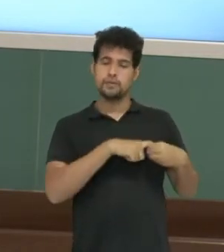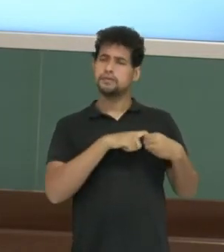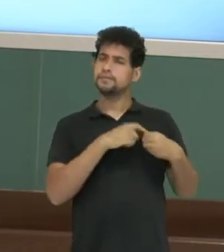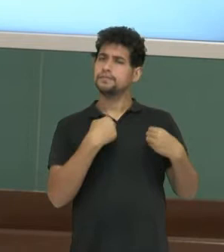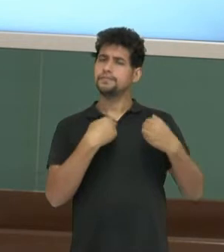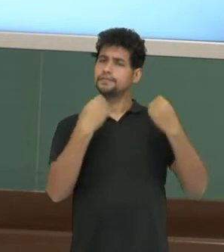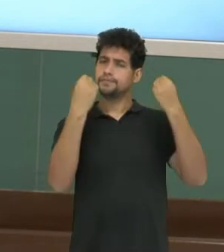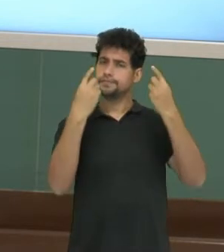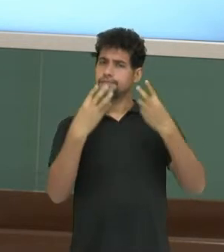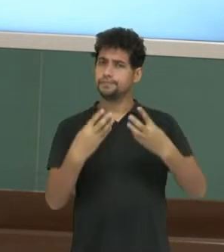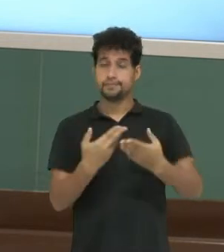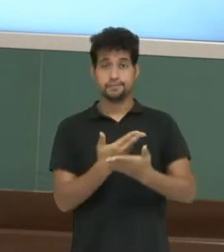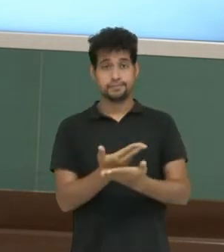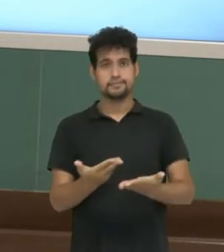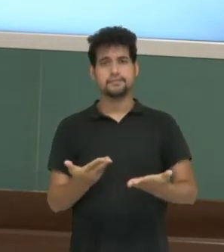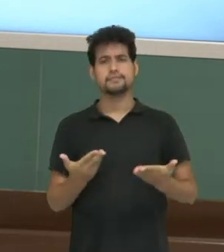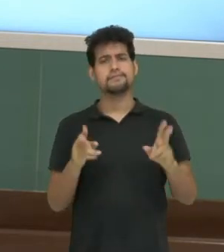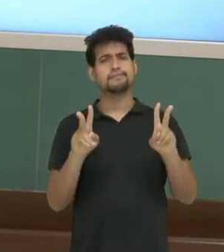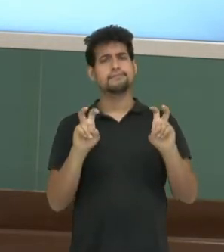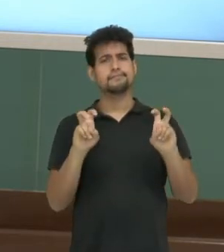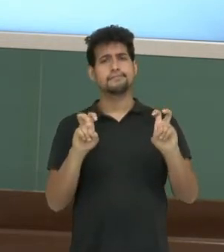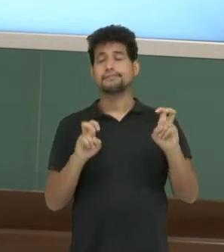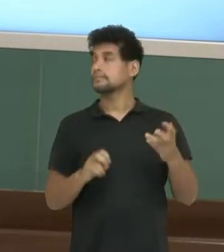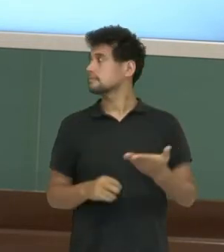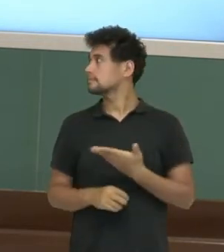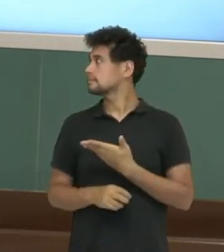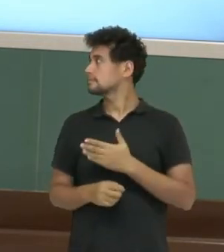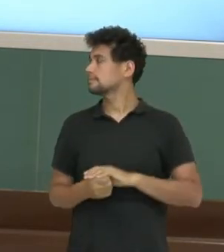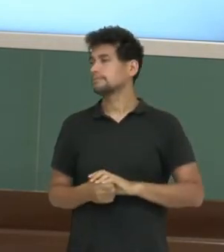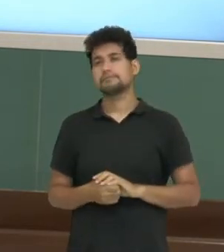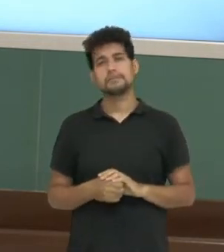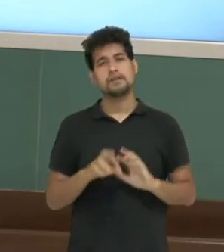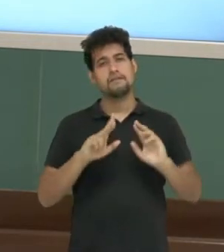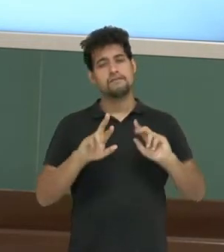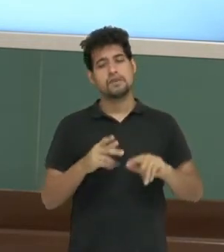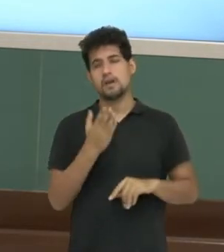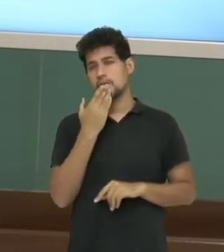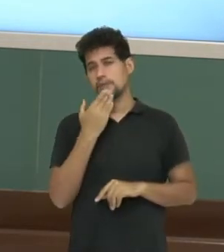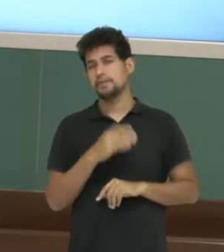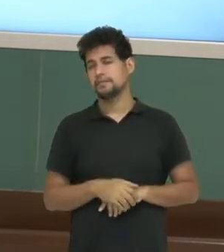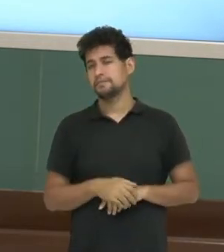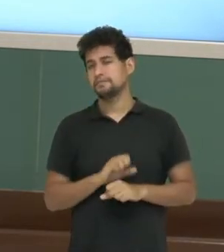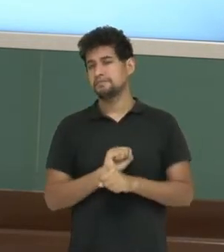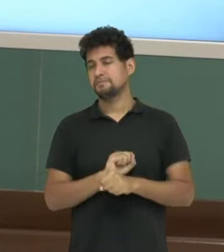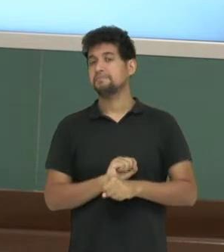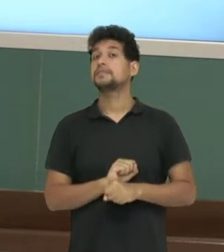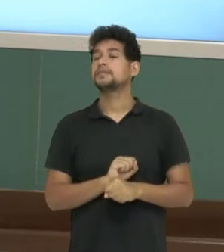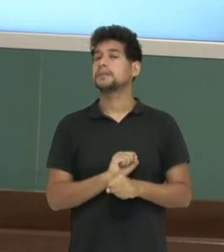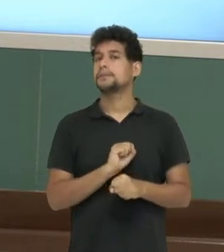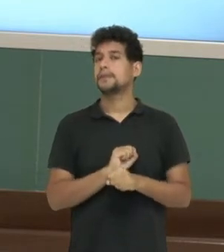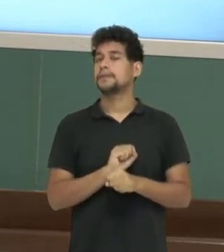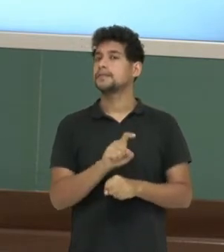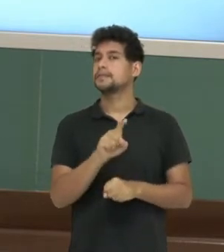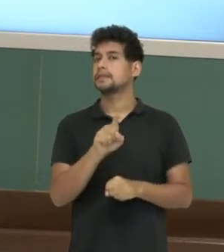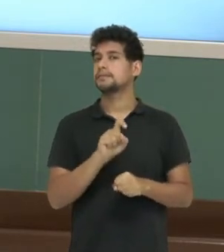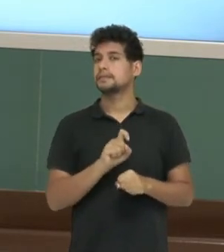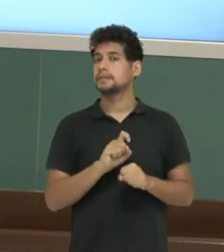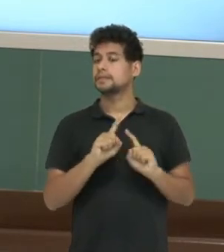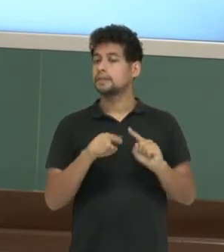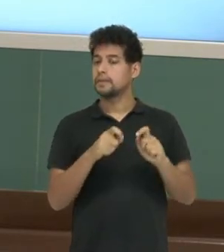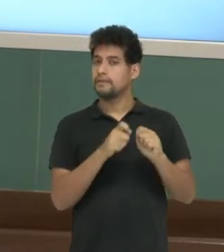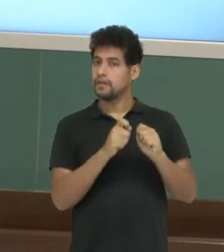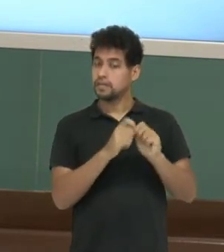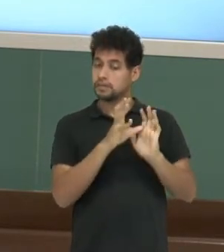falar com você a respeito desses tipos de alimentação, ok? Então eu vou dar um tempinho para você fazer